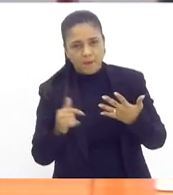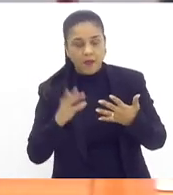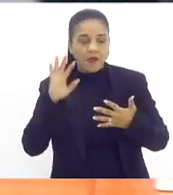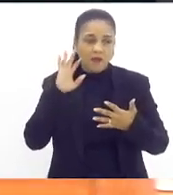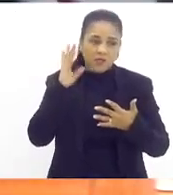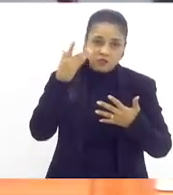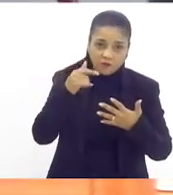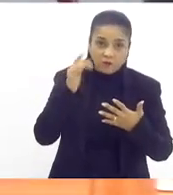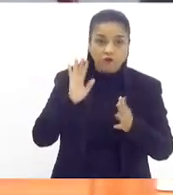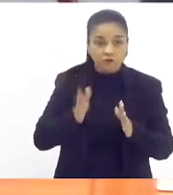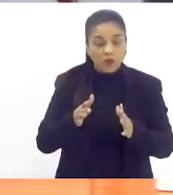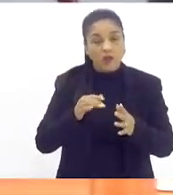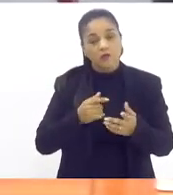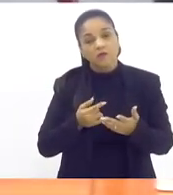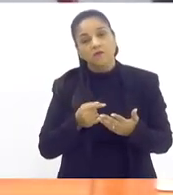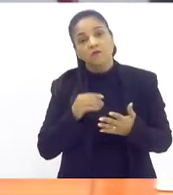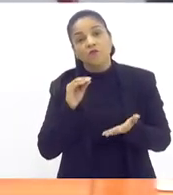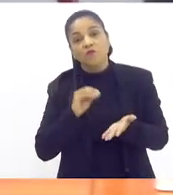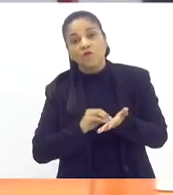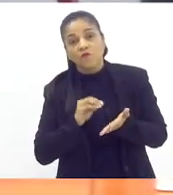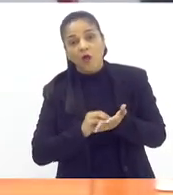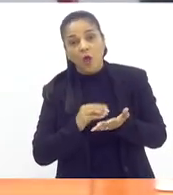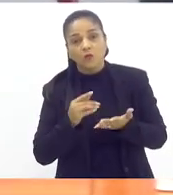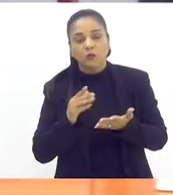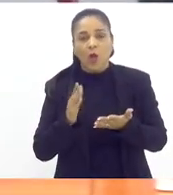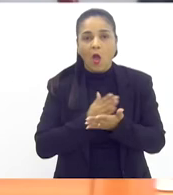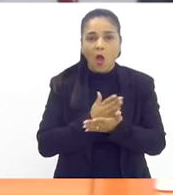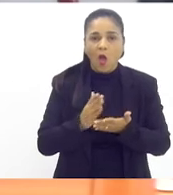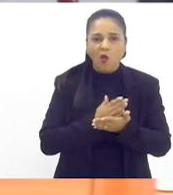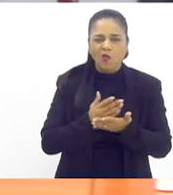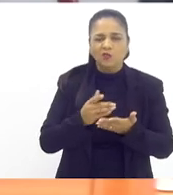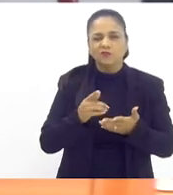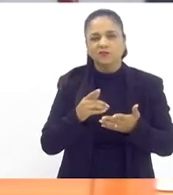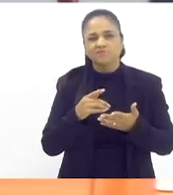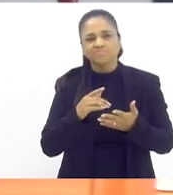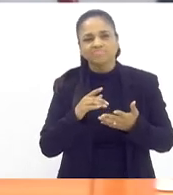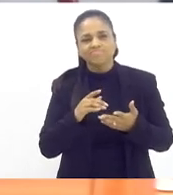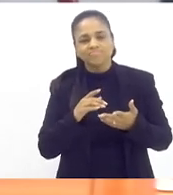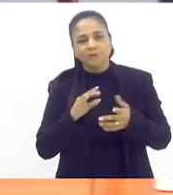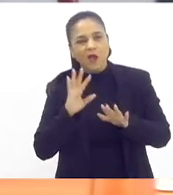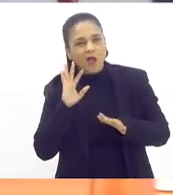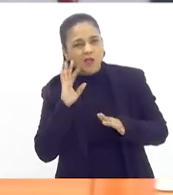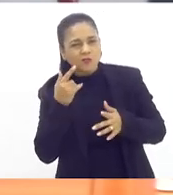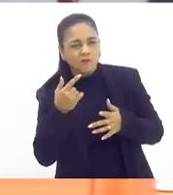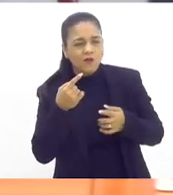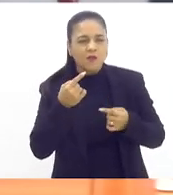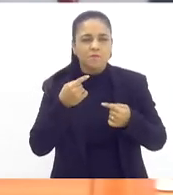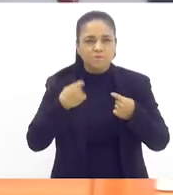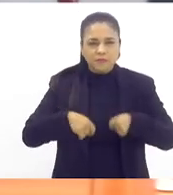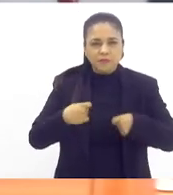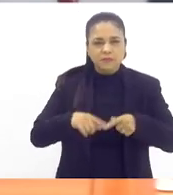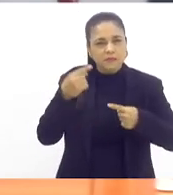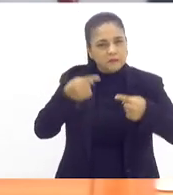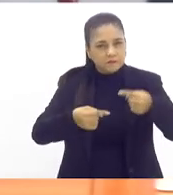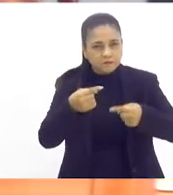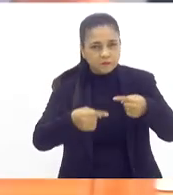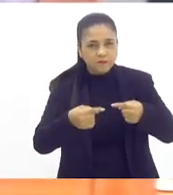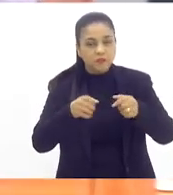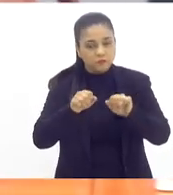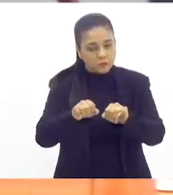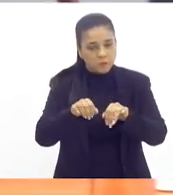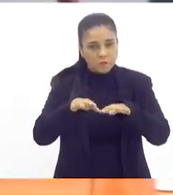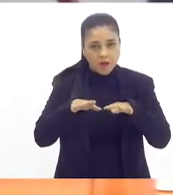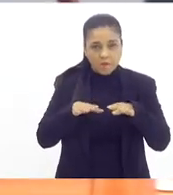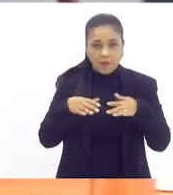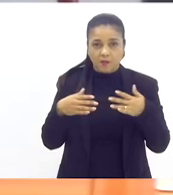ainda que o senhor sente que ainda estão aberto aí a debate, discussão. Obviamente, a gente está no parlamento, né? Eu estou aqui já